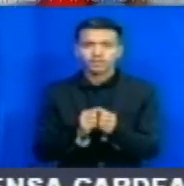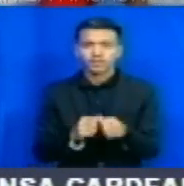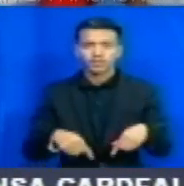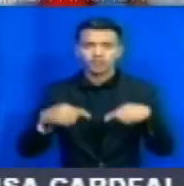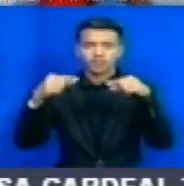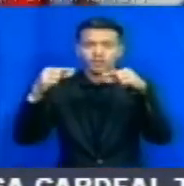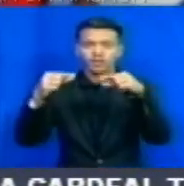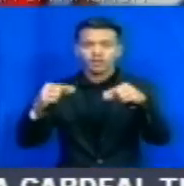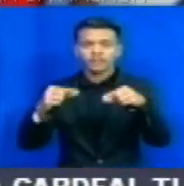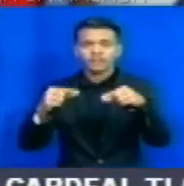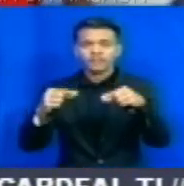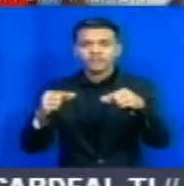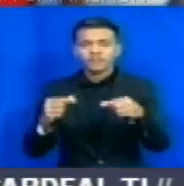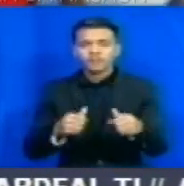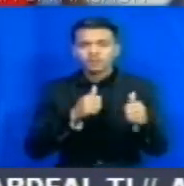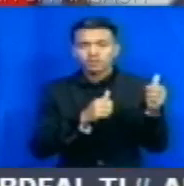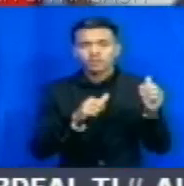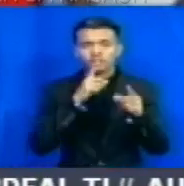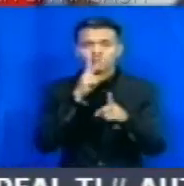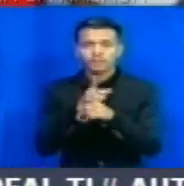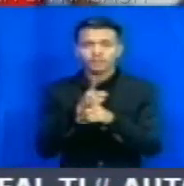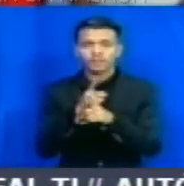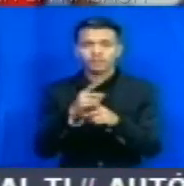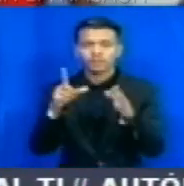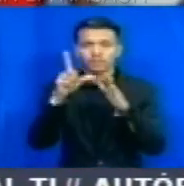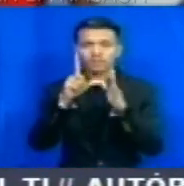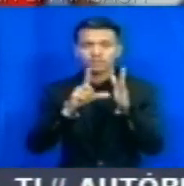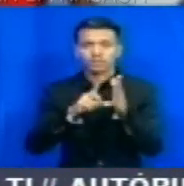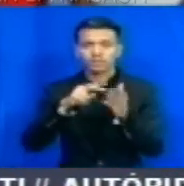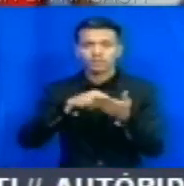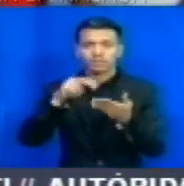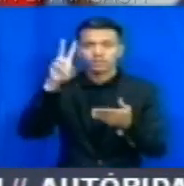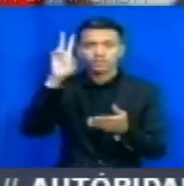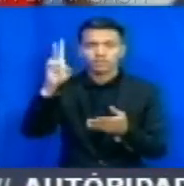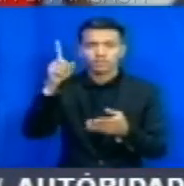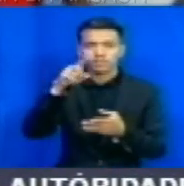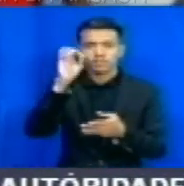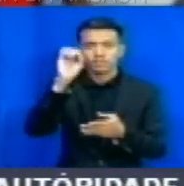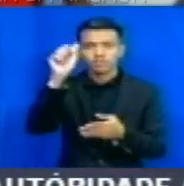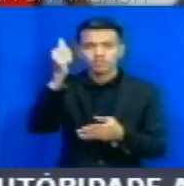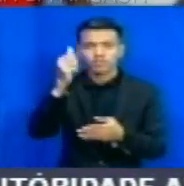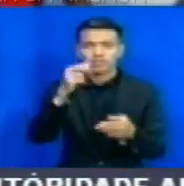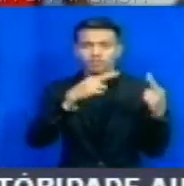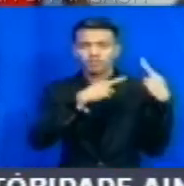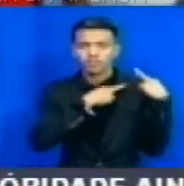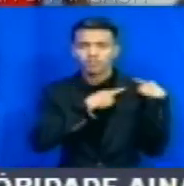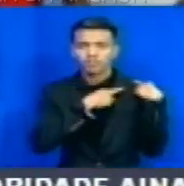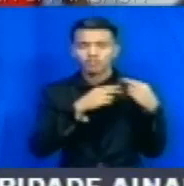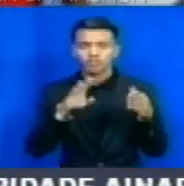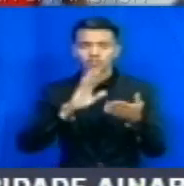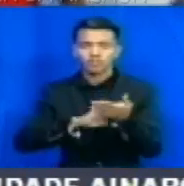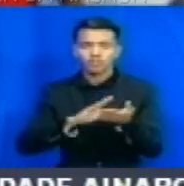entrega. Tui Lolos, tui Decreto-Lei número 7/2010, mandato diretiva